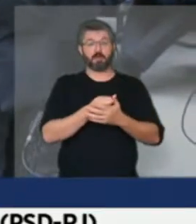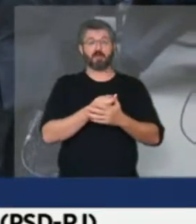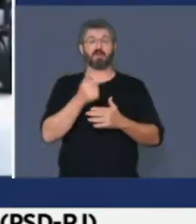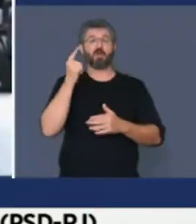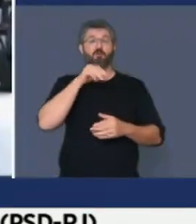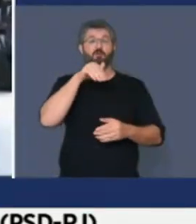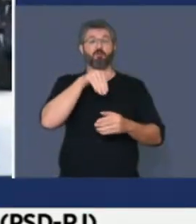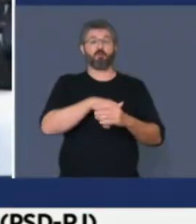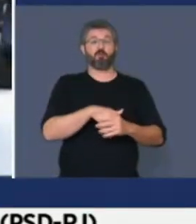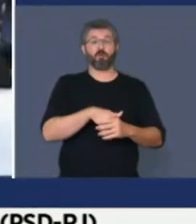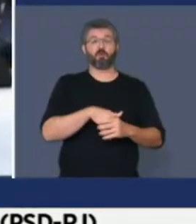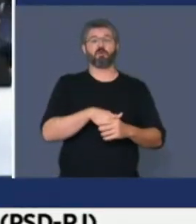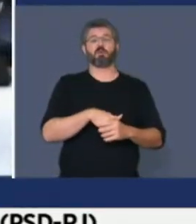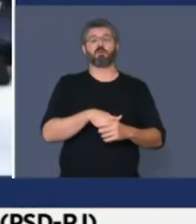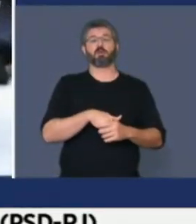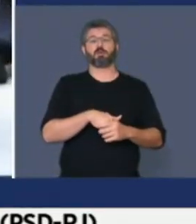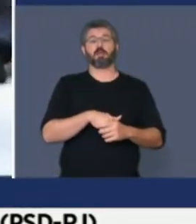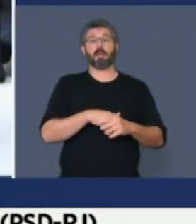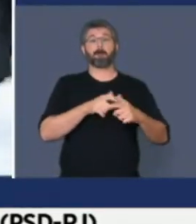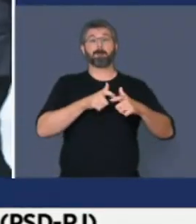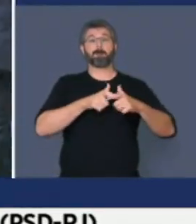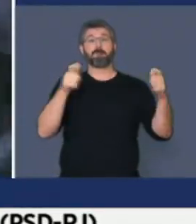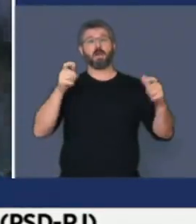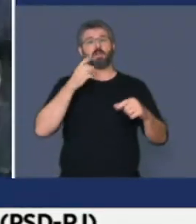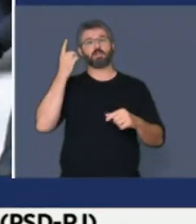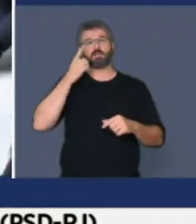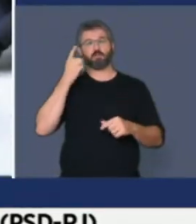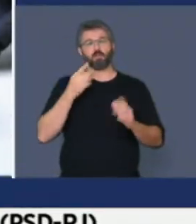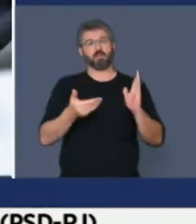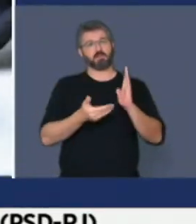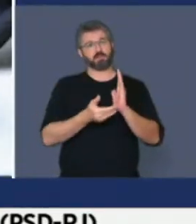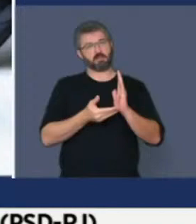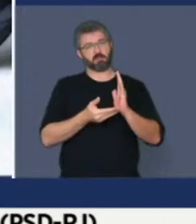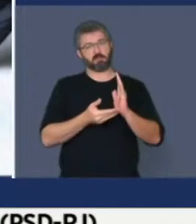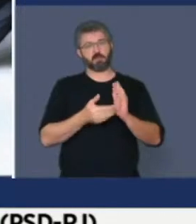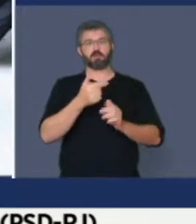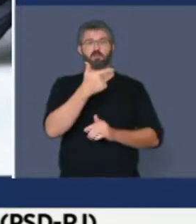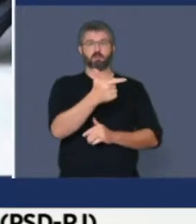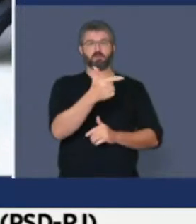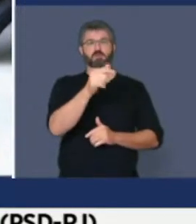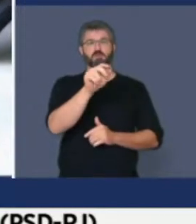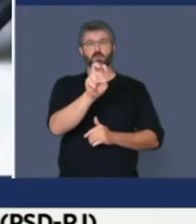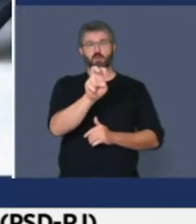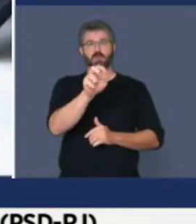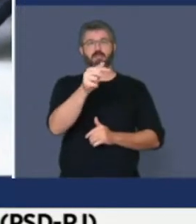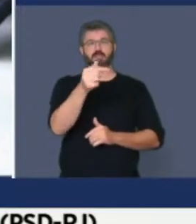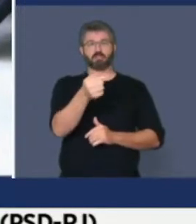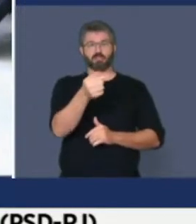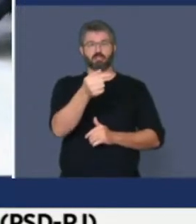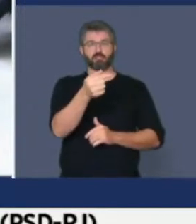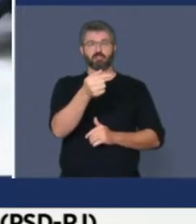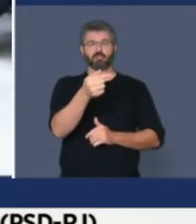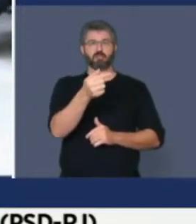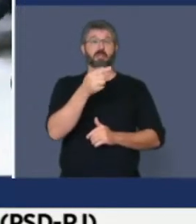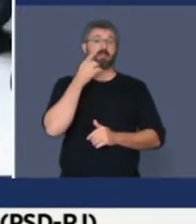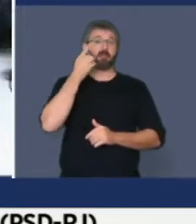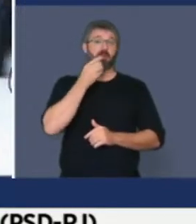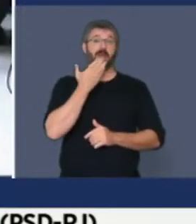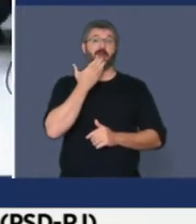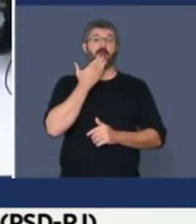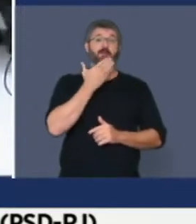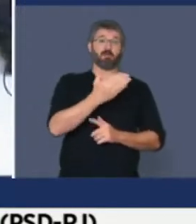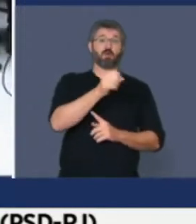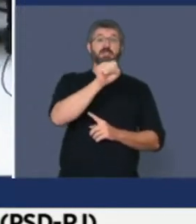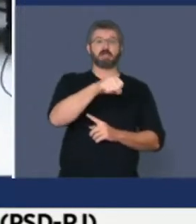pelo menos a maioria absoluta dos votos da Câmara dos Deputados, ou seja, pelo menos 257 votos